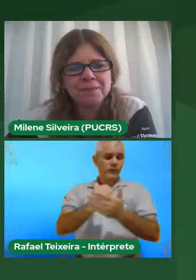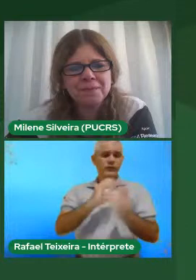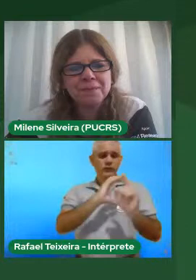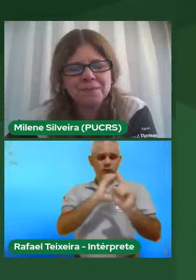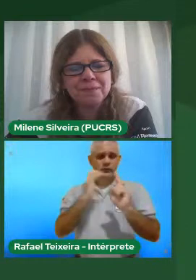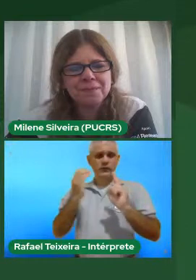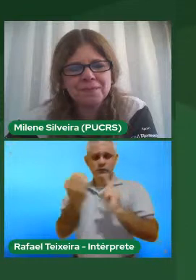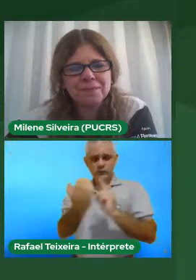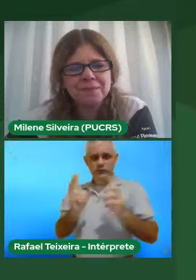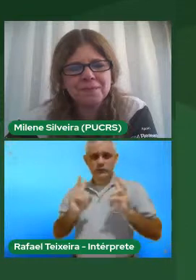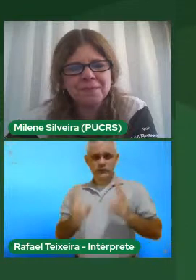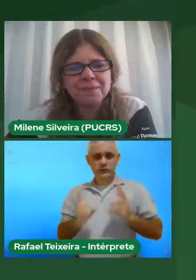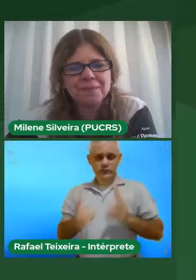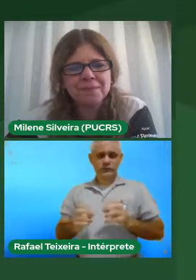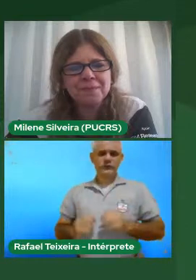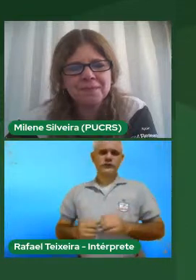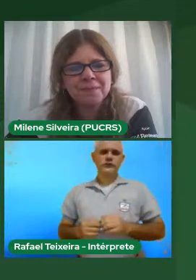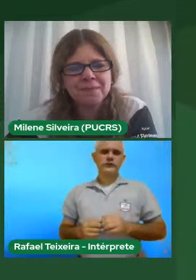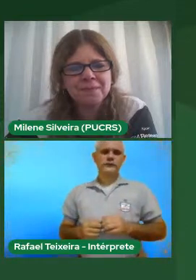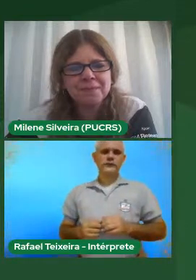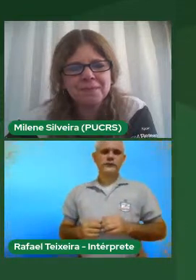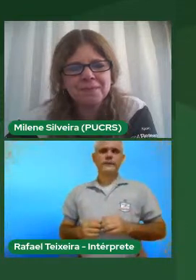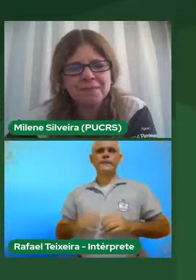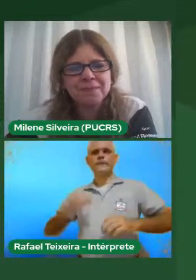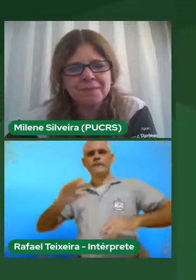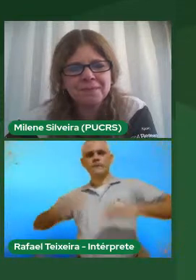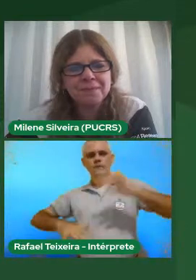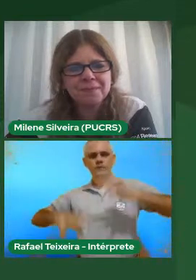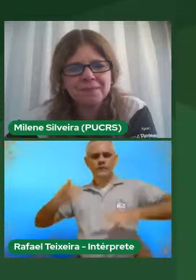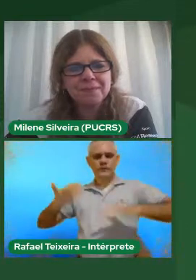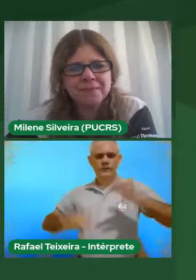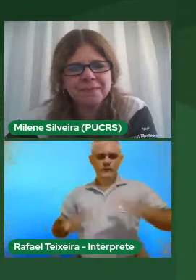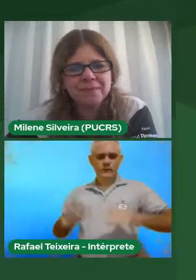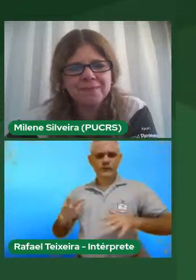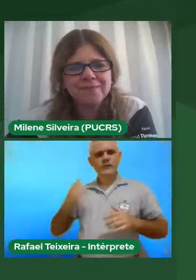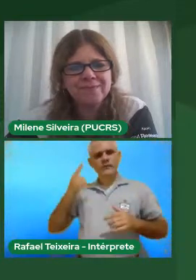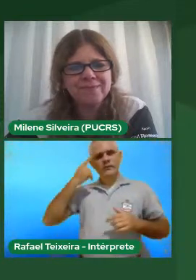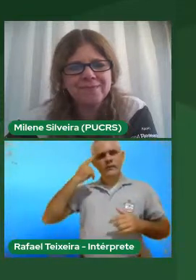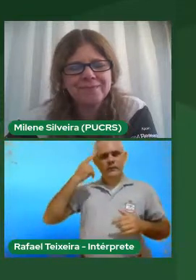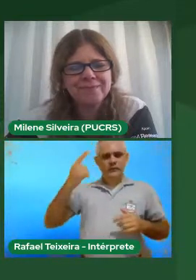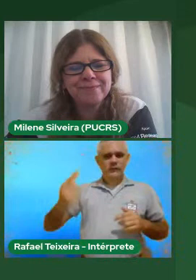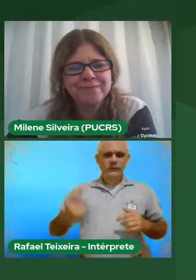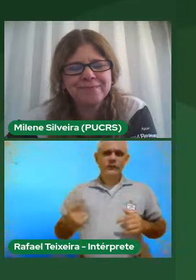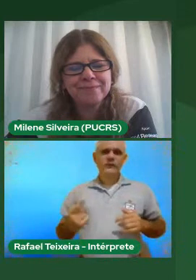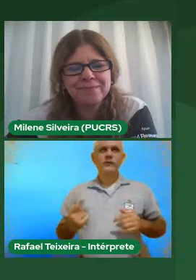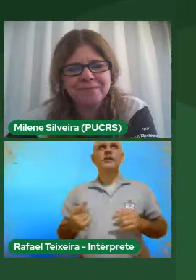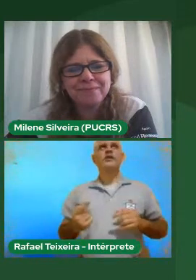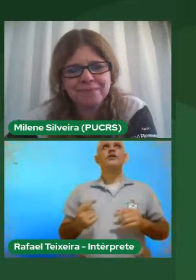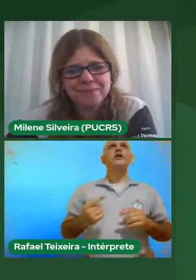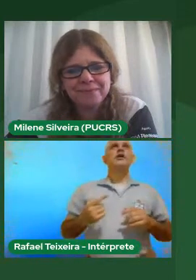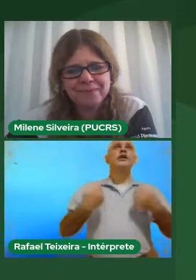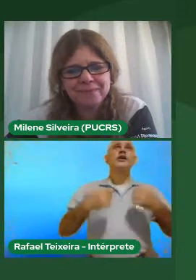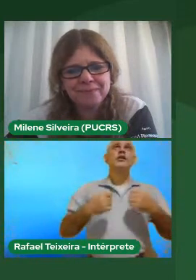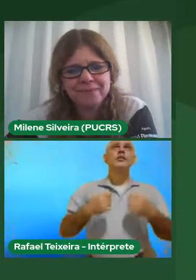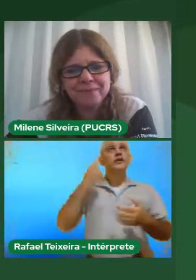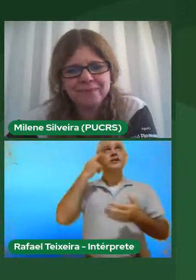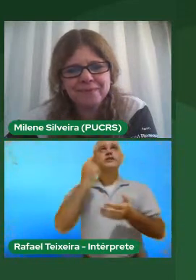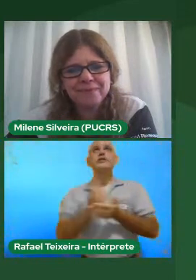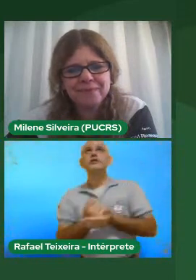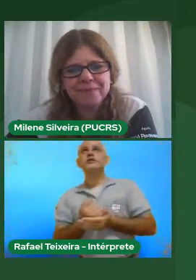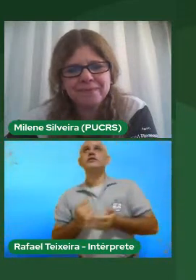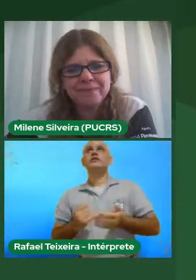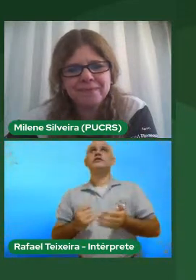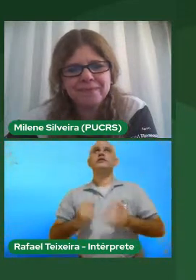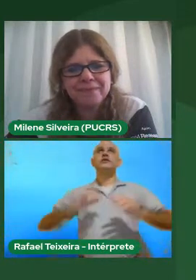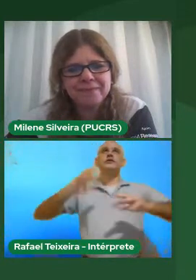comunidade. Seja lembrando a gente de pontos específicos do regimento interno, nós tomamos algumas decisões, seja buscando